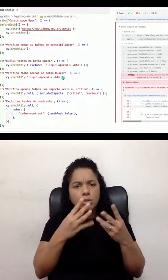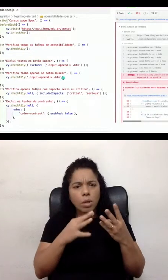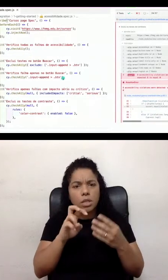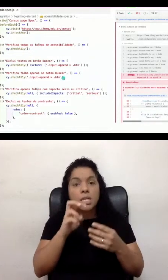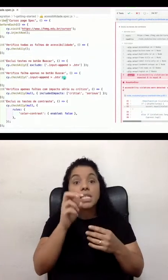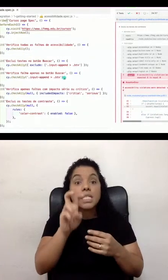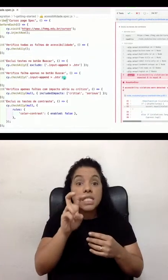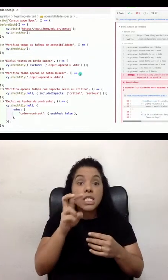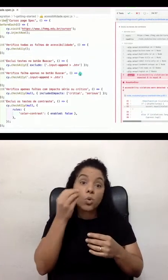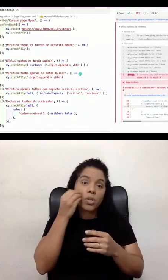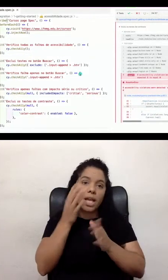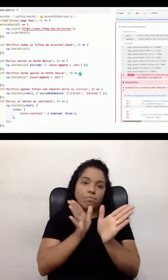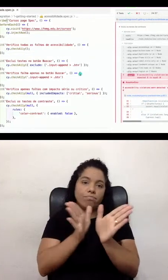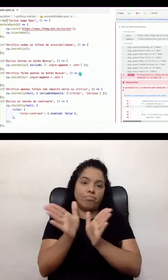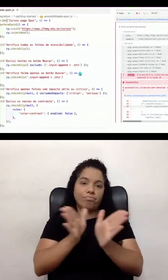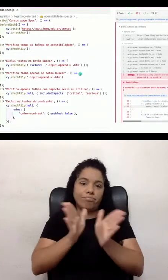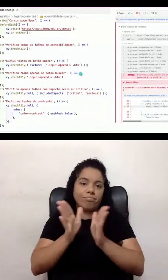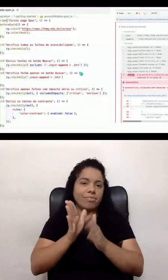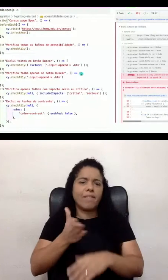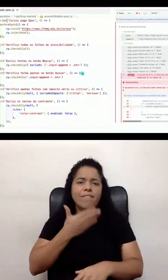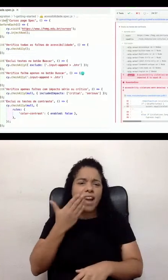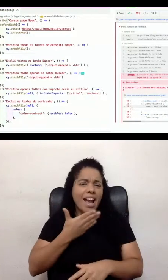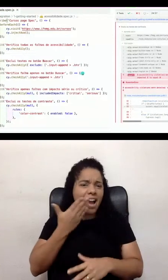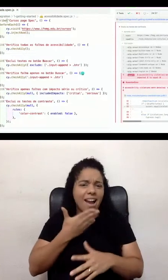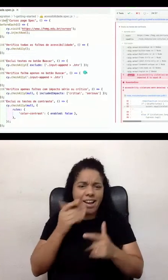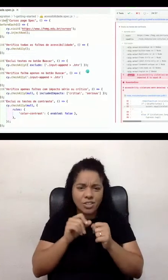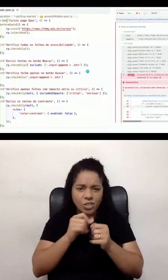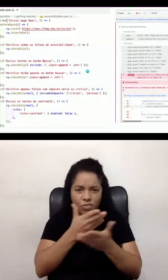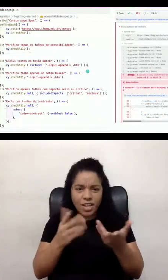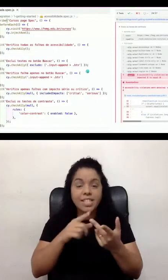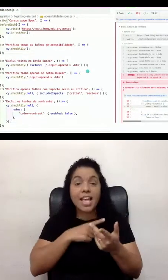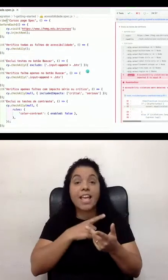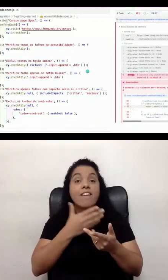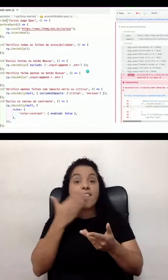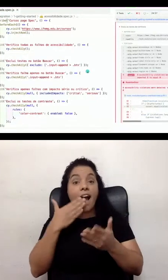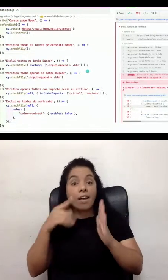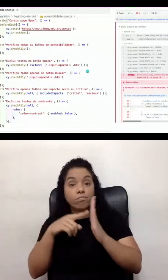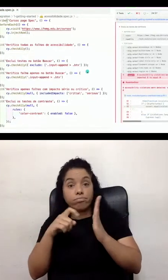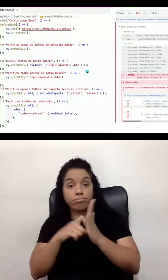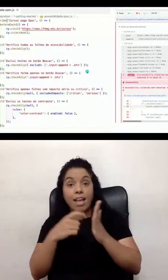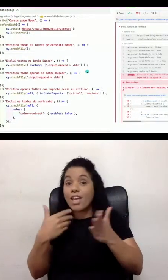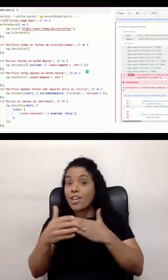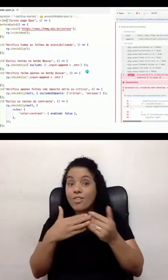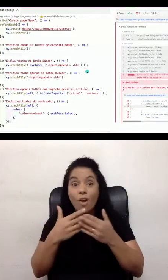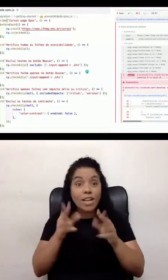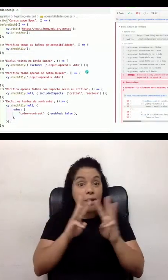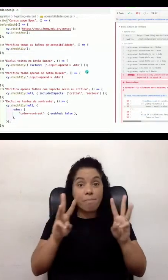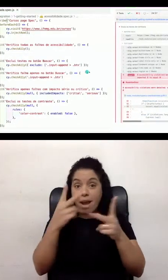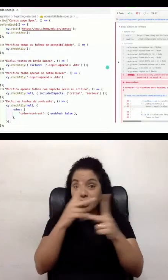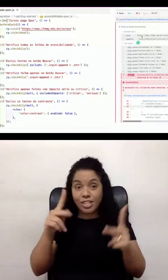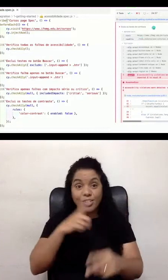5 testes de acessibilidade super fácil de fazer, super fácil de você rodar em qualquer página sua que você